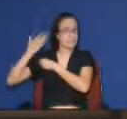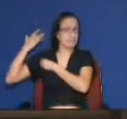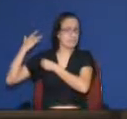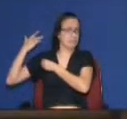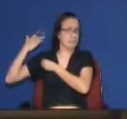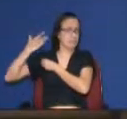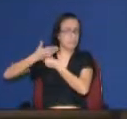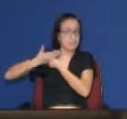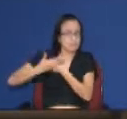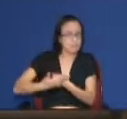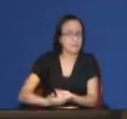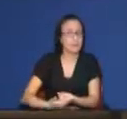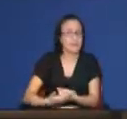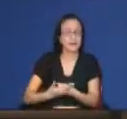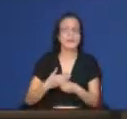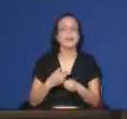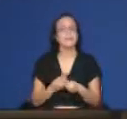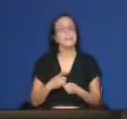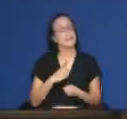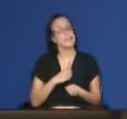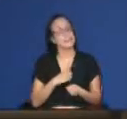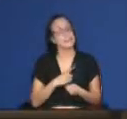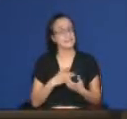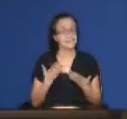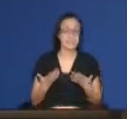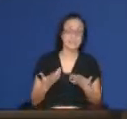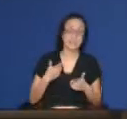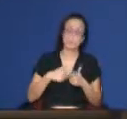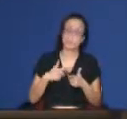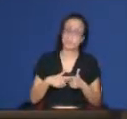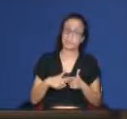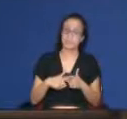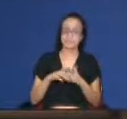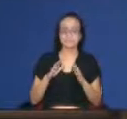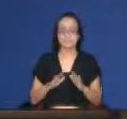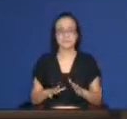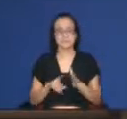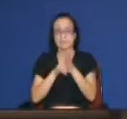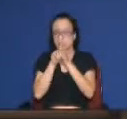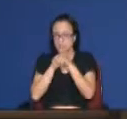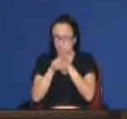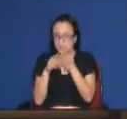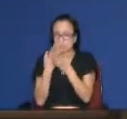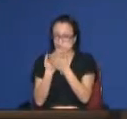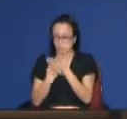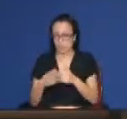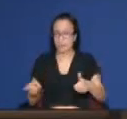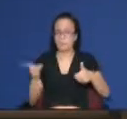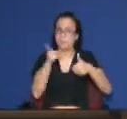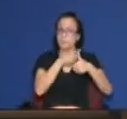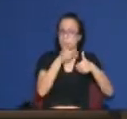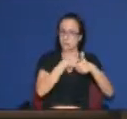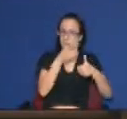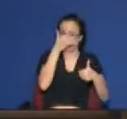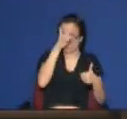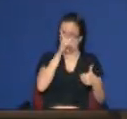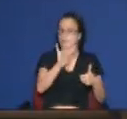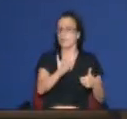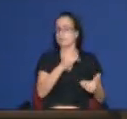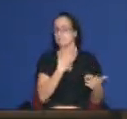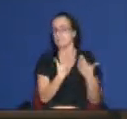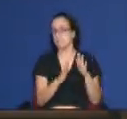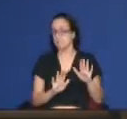ano, para a gente ver se a gente vai ter problema no segundo semestre. Então, essa seria a primeira medida preventiva.